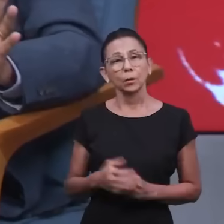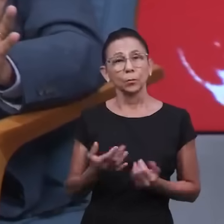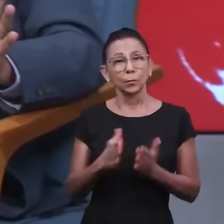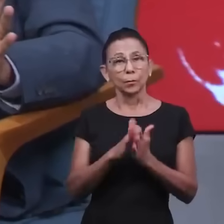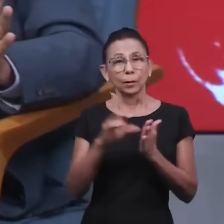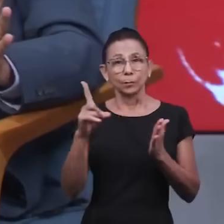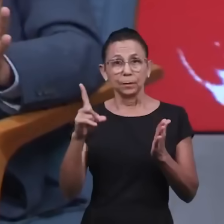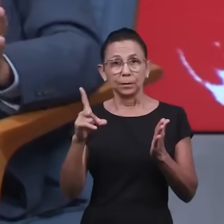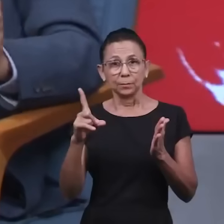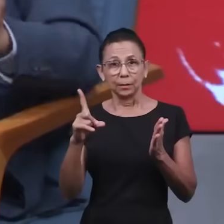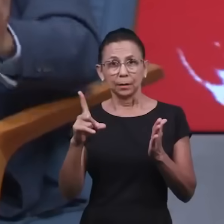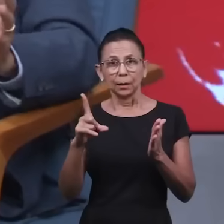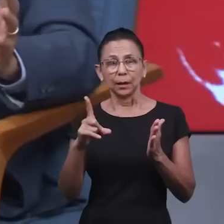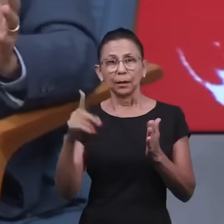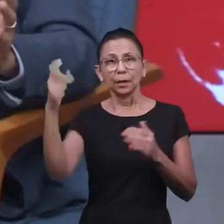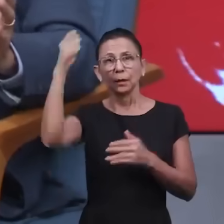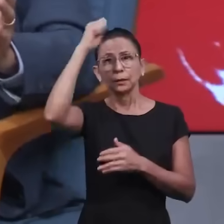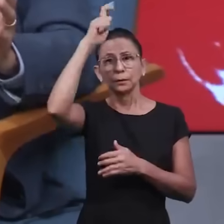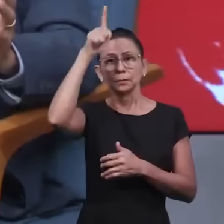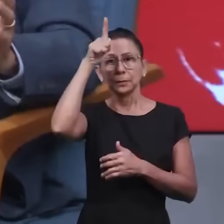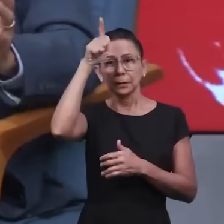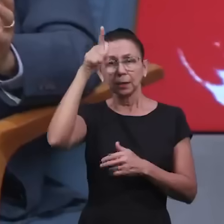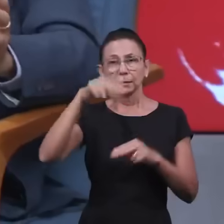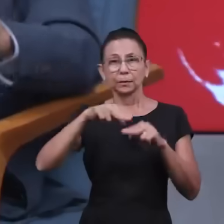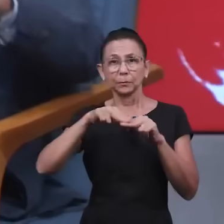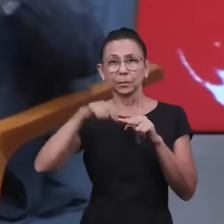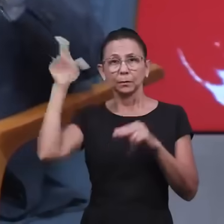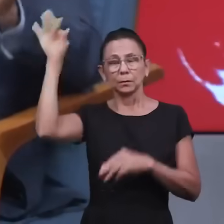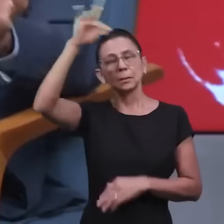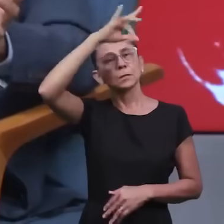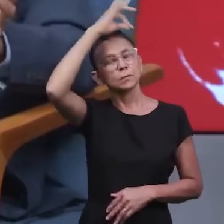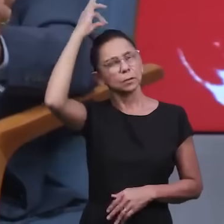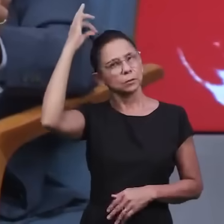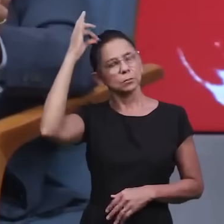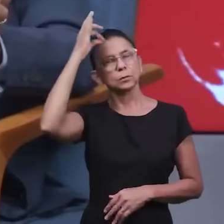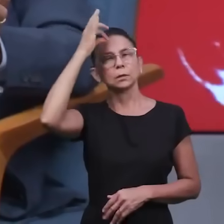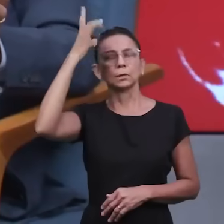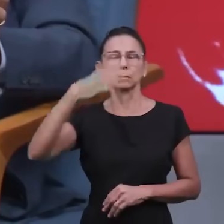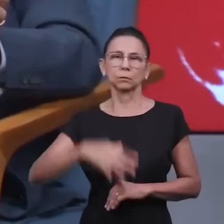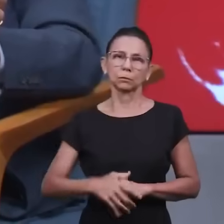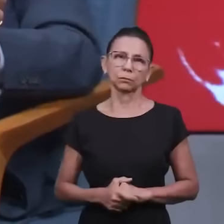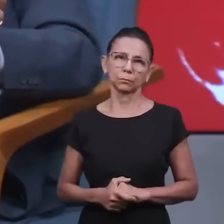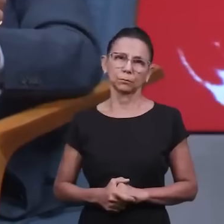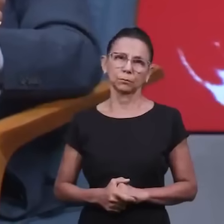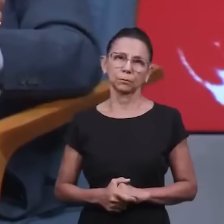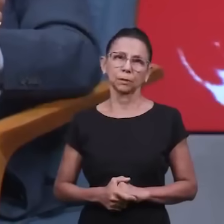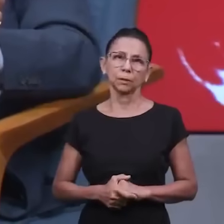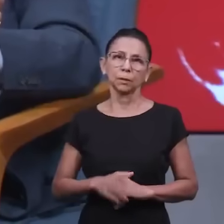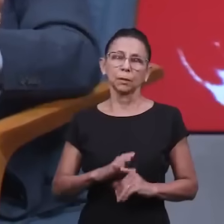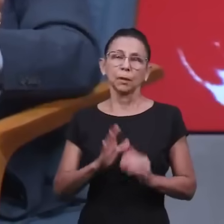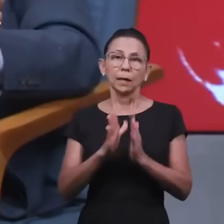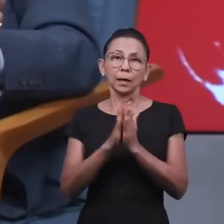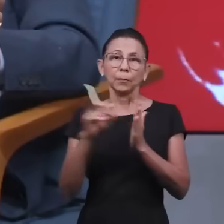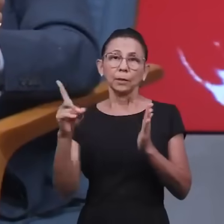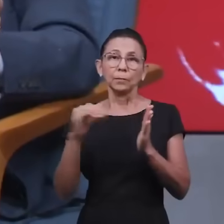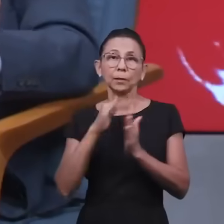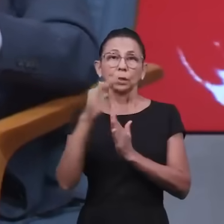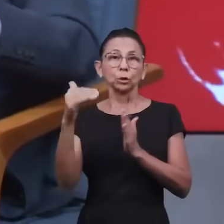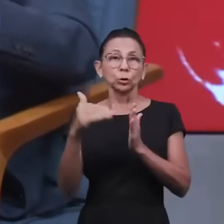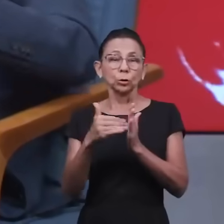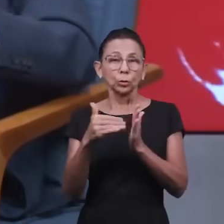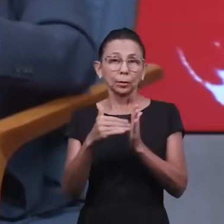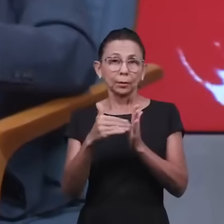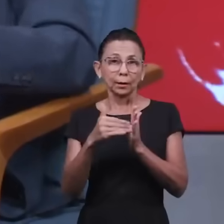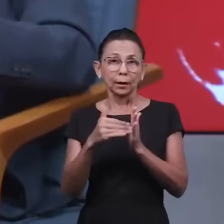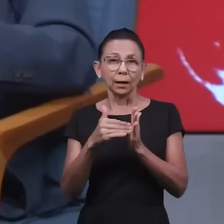palavra é inspirada, a palavra tem um objetivo, a Bíblia tem um contexto importante que é profético. Então,